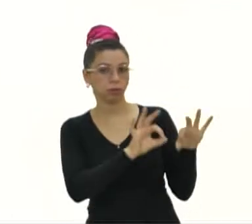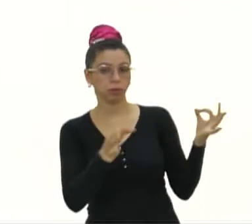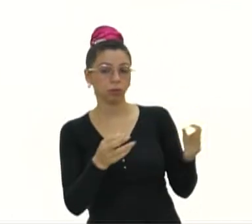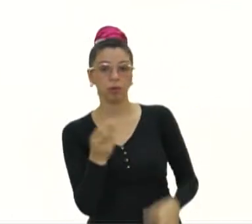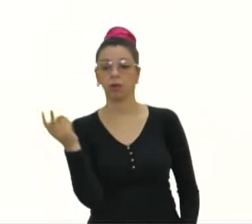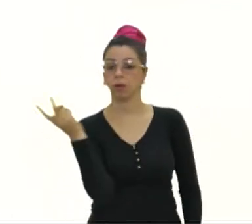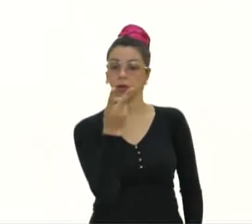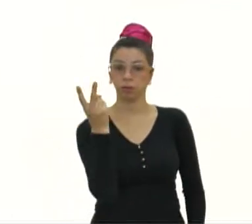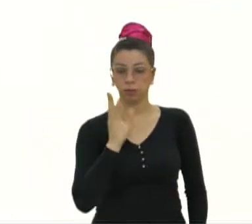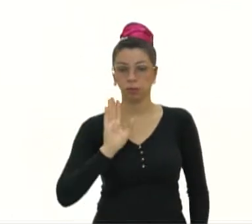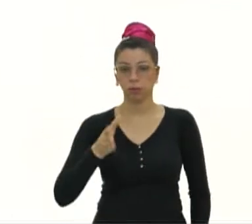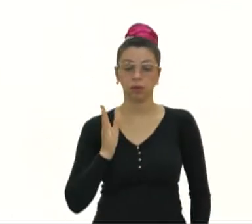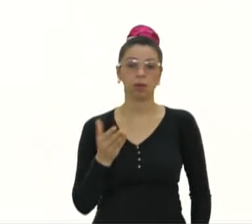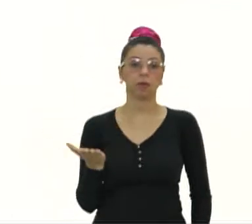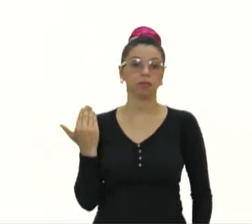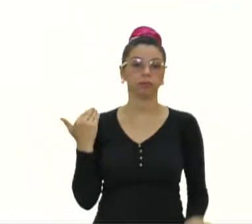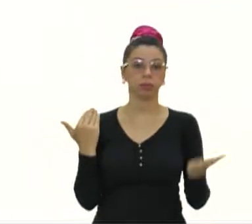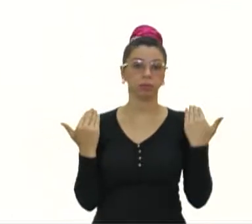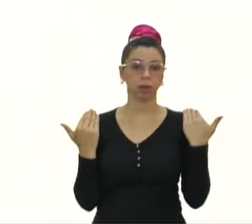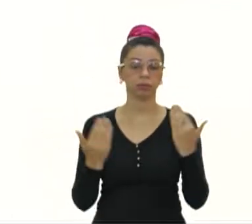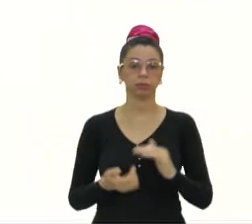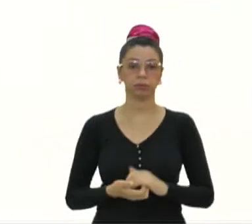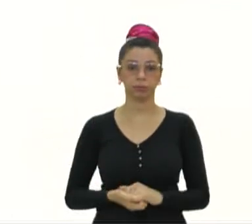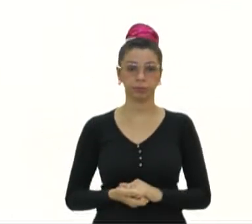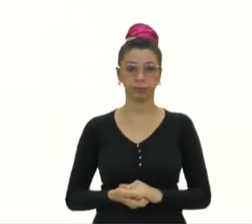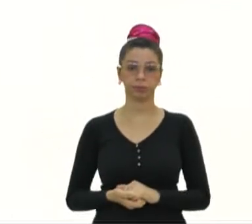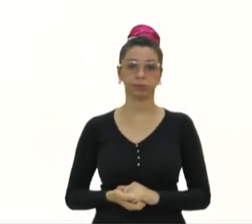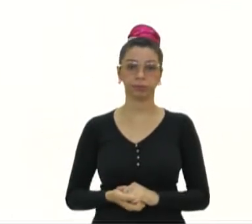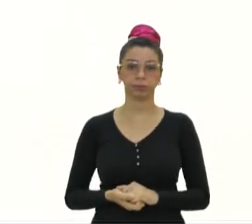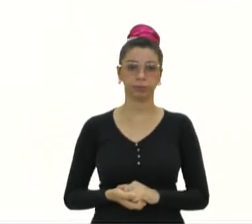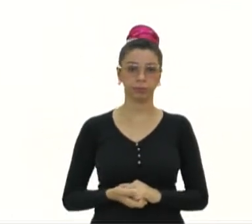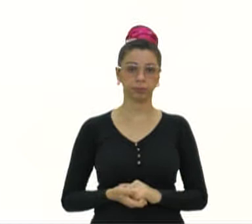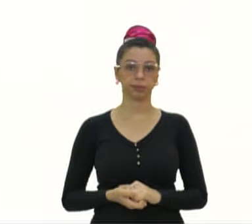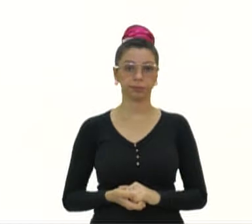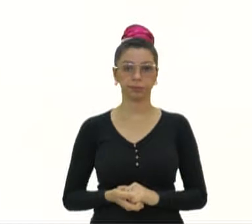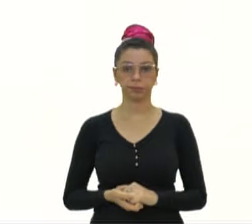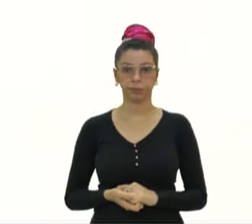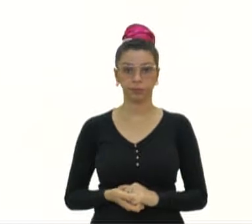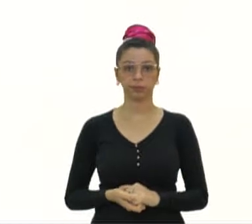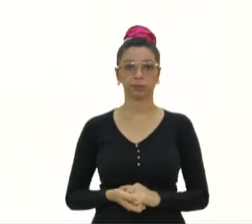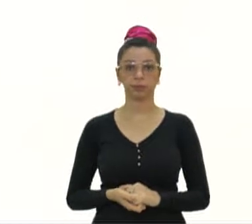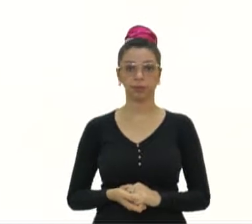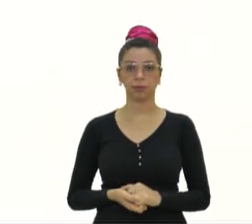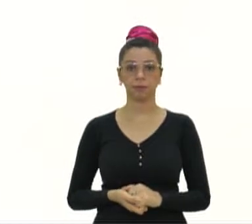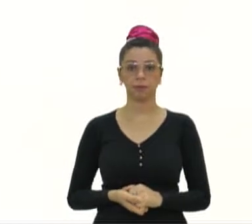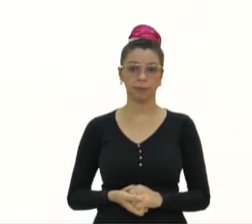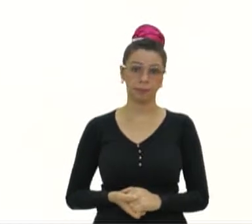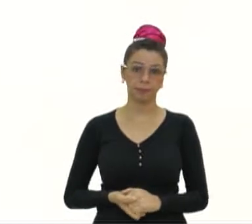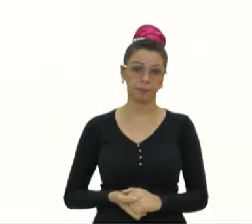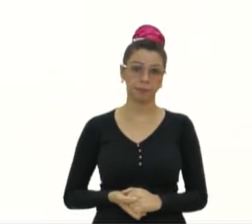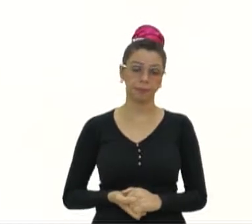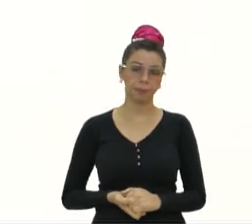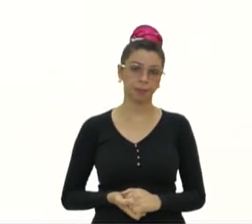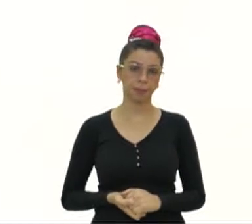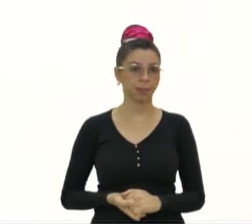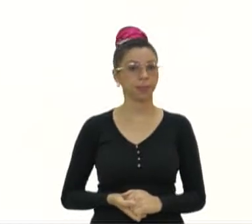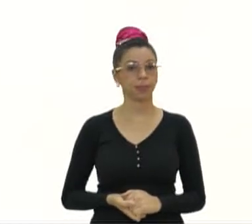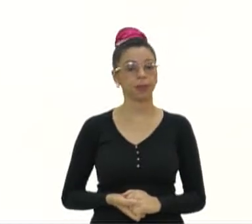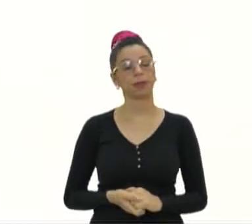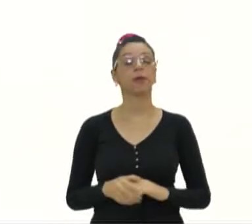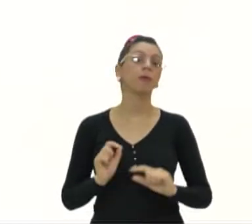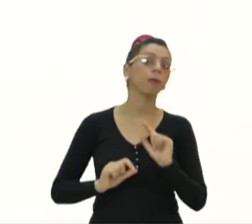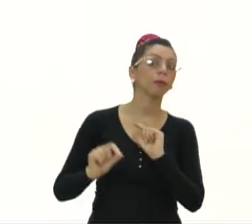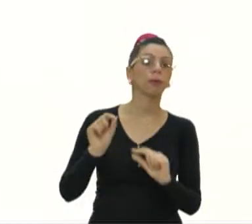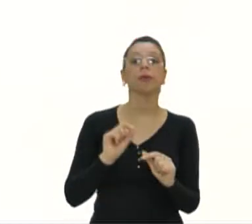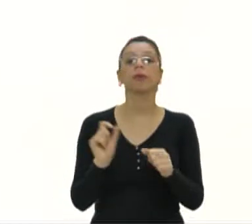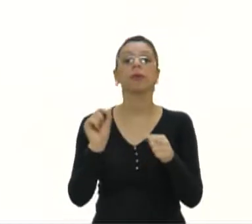passado. We need some words to connect the 2 sentences, like when, while, as. Então, o que vai fazer? Como que